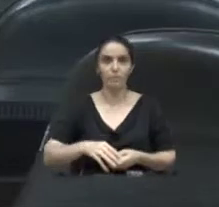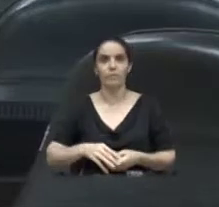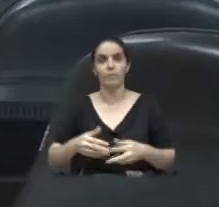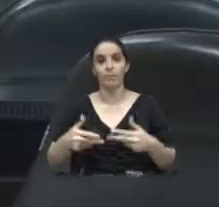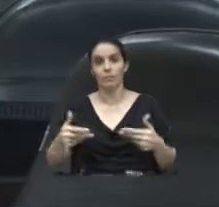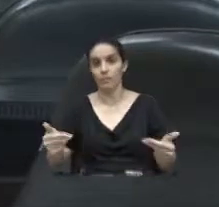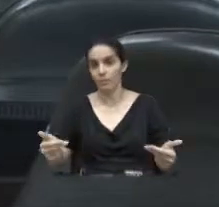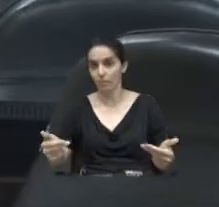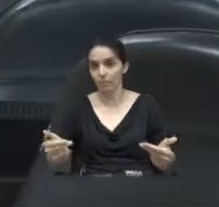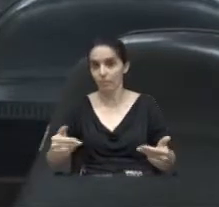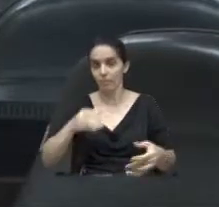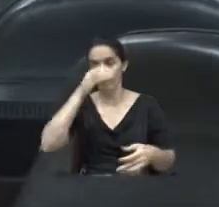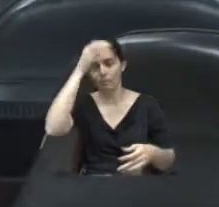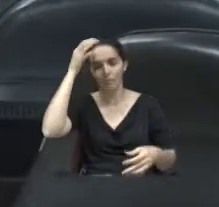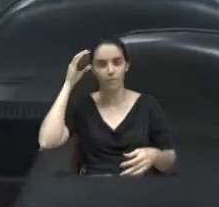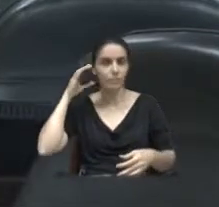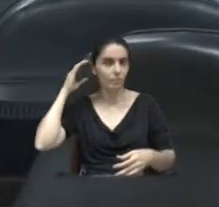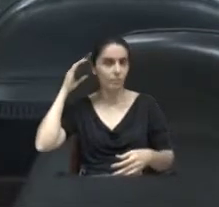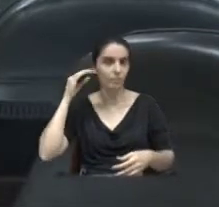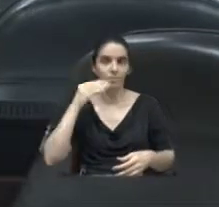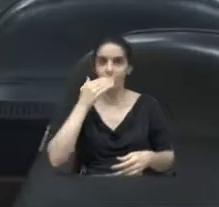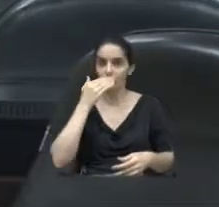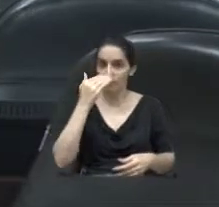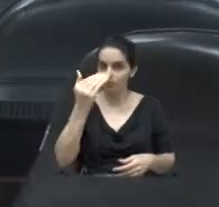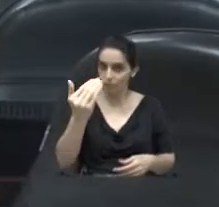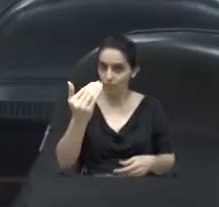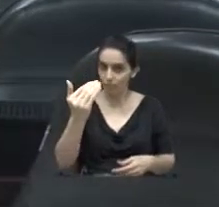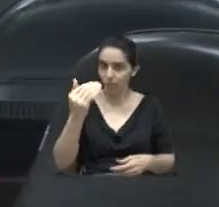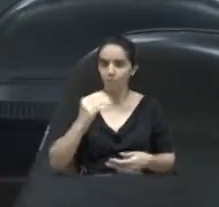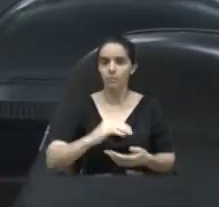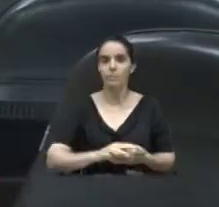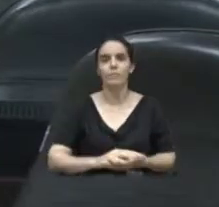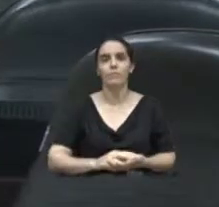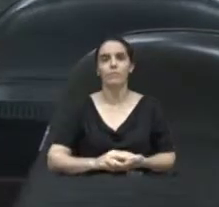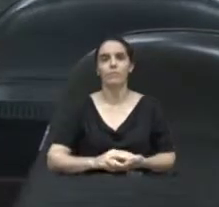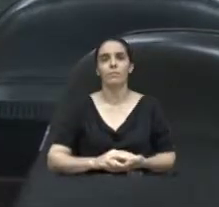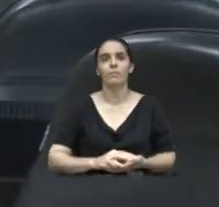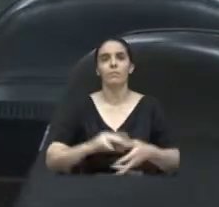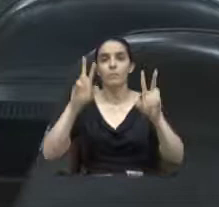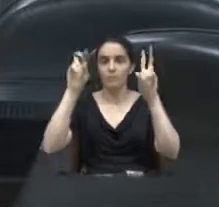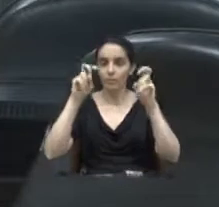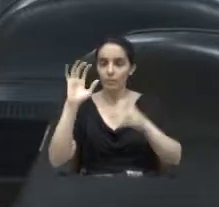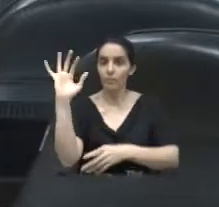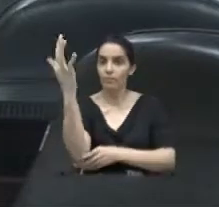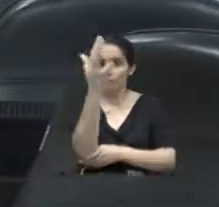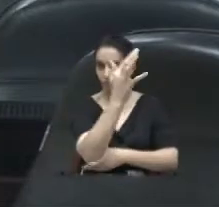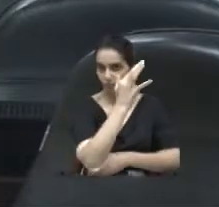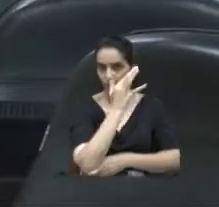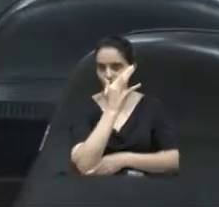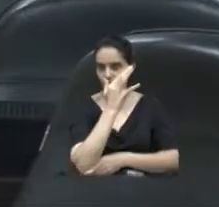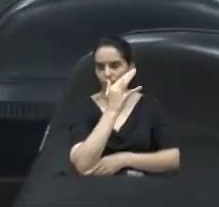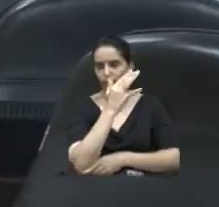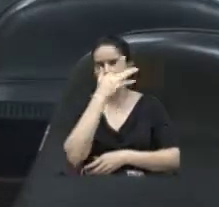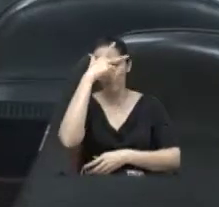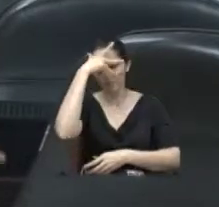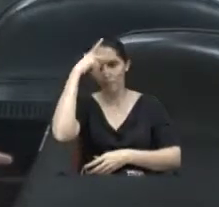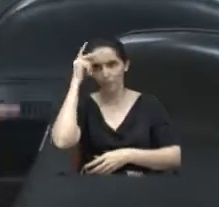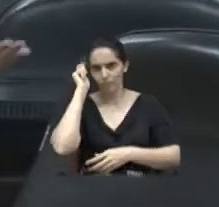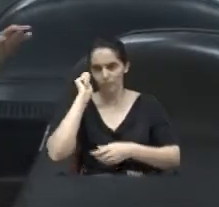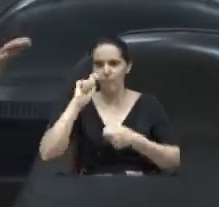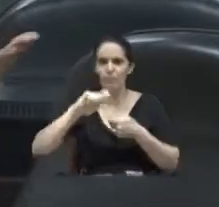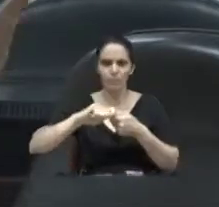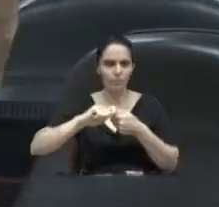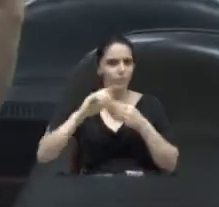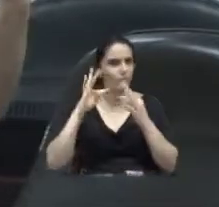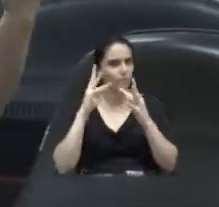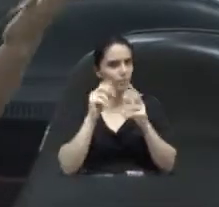fazer o apelo com relação ao Horto Florestal. Eu sei que o Executivo já fez aquilo que estava ao alcance dentro das medidas judiciais